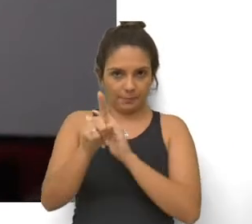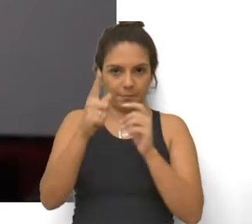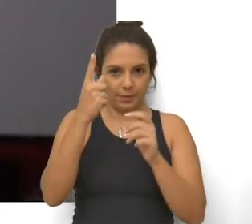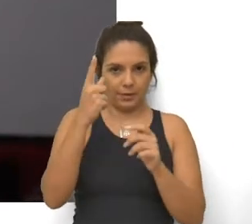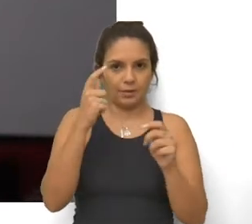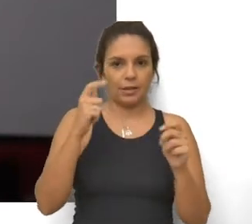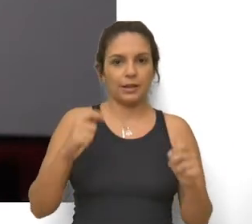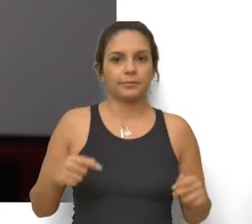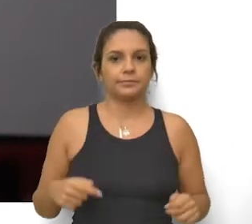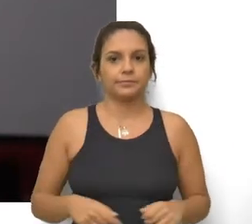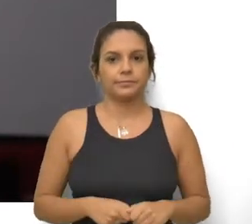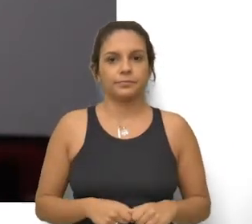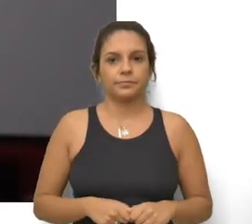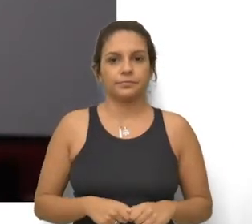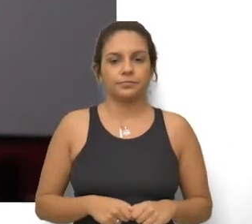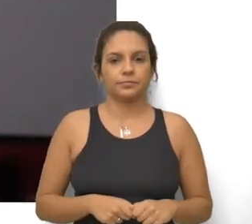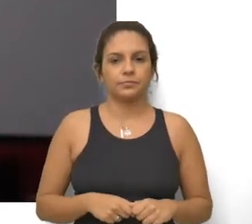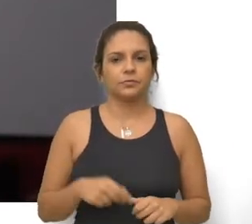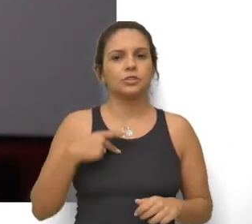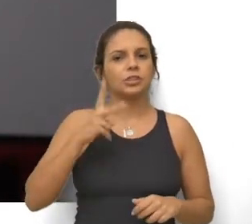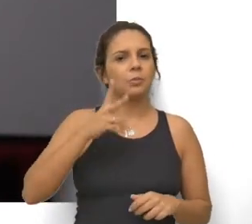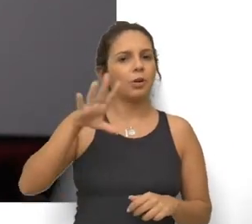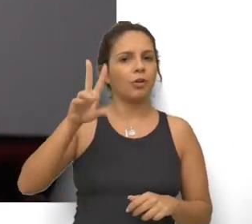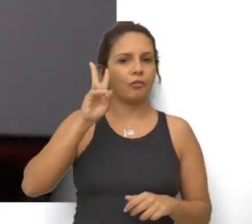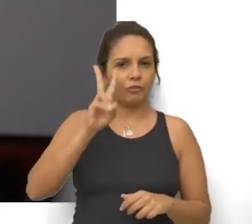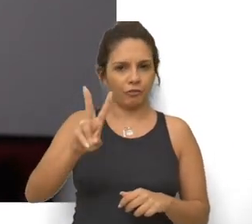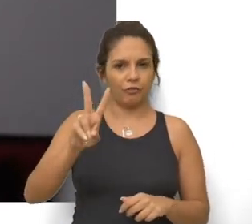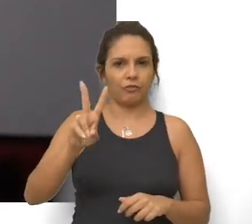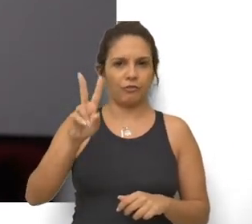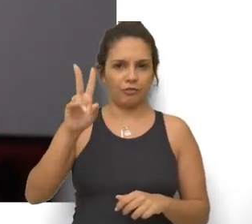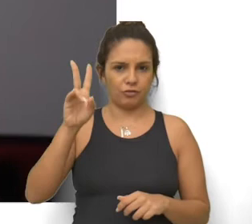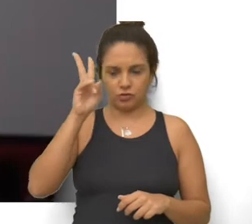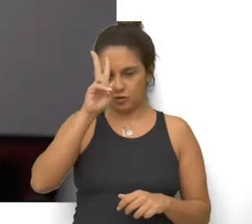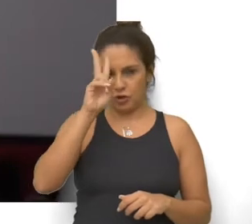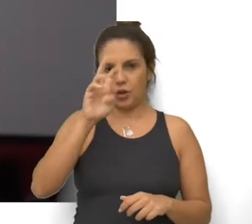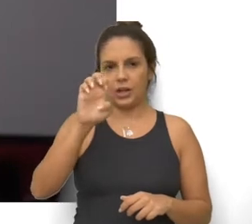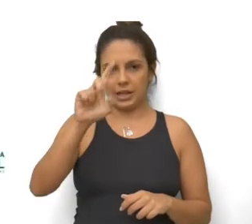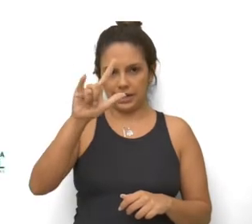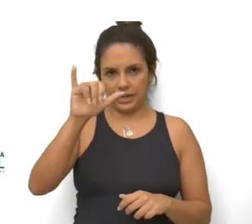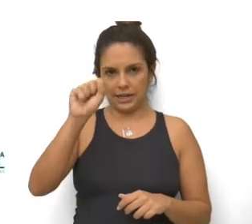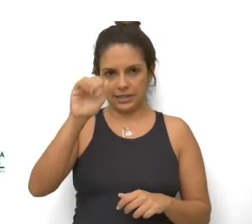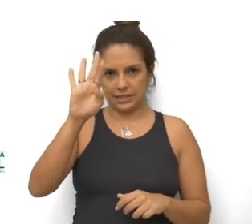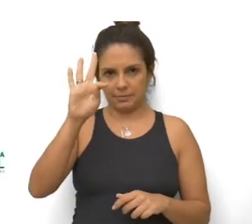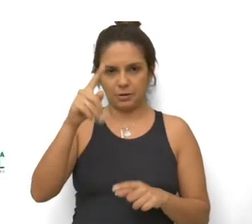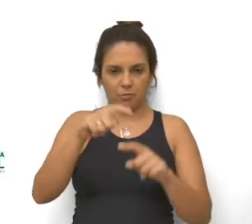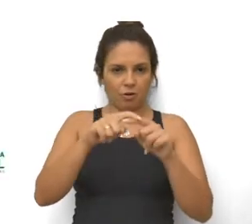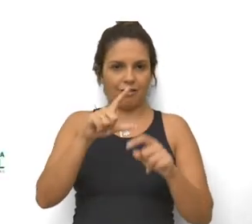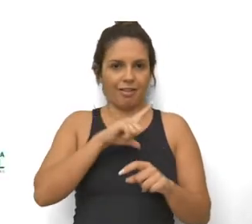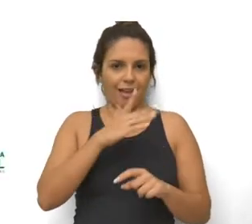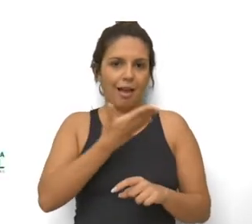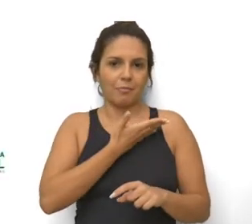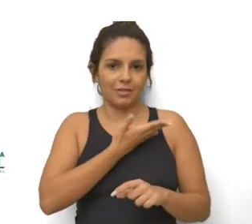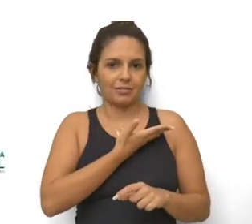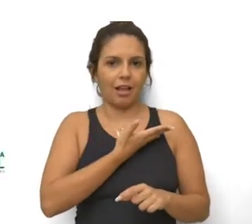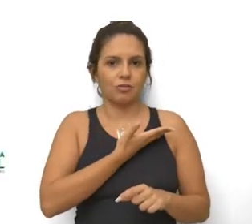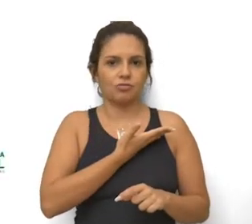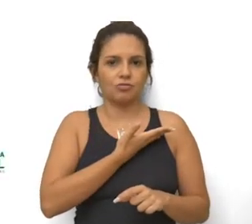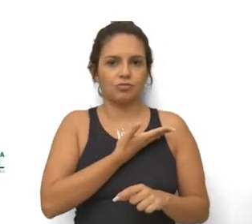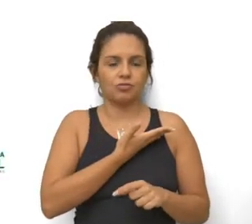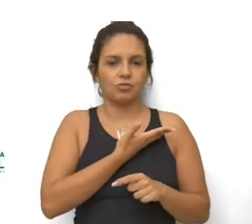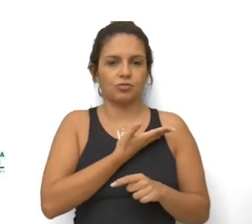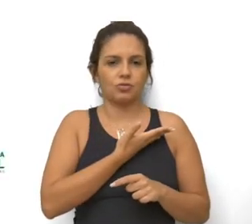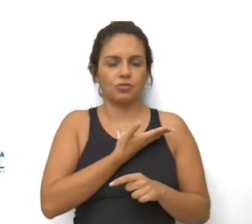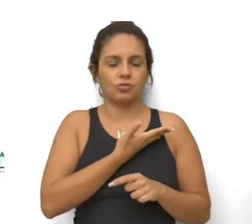fazer uma parte nessa. Eu sempre ouvi falar de Elizabeth Bishop por causa da amizade que eu tinha, que monta